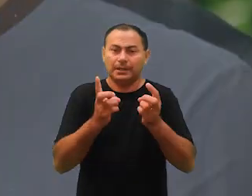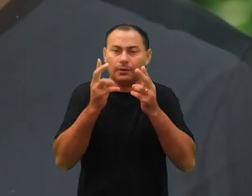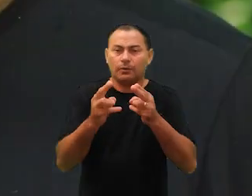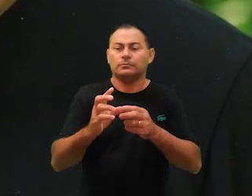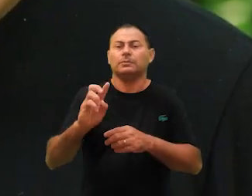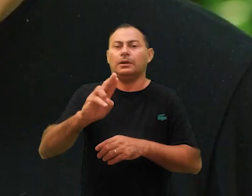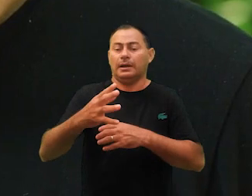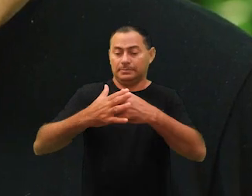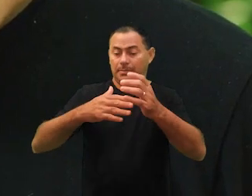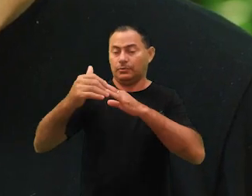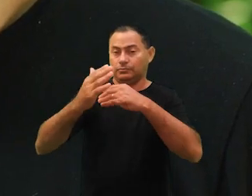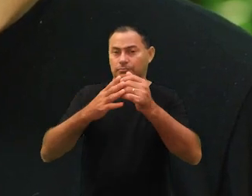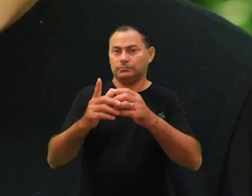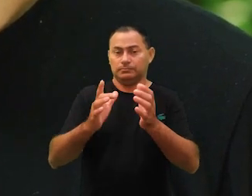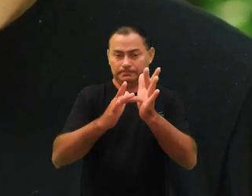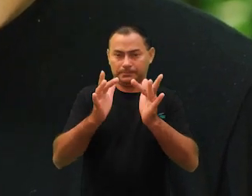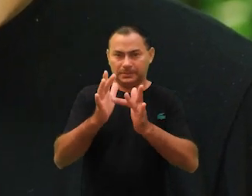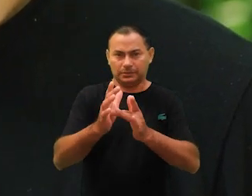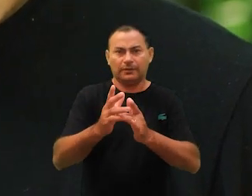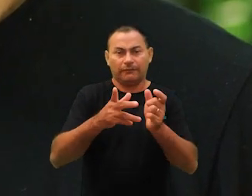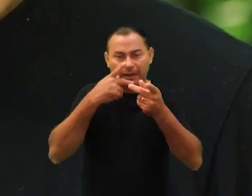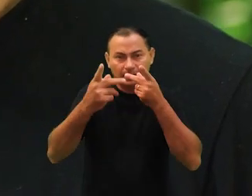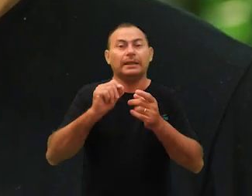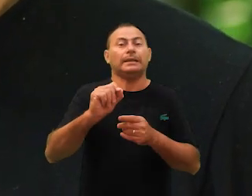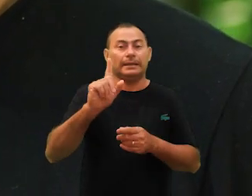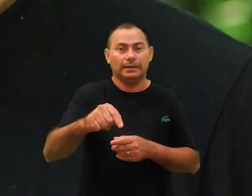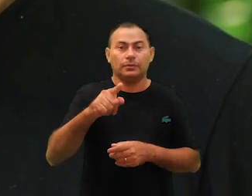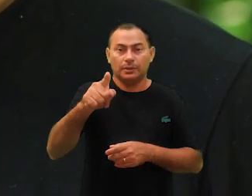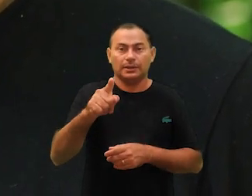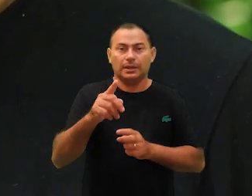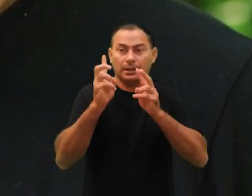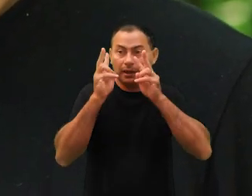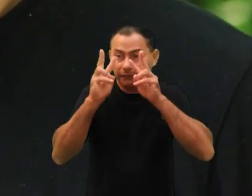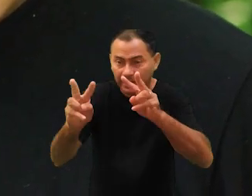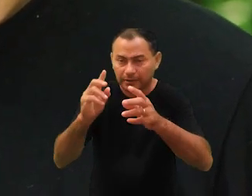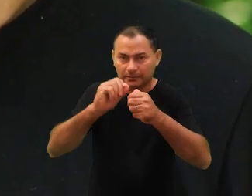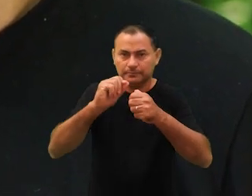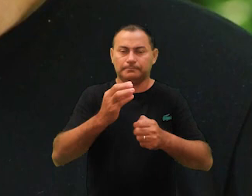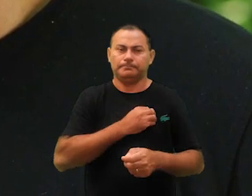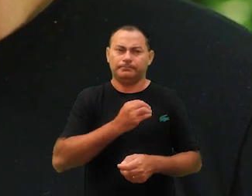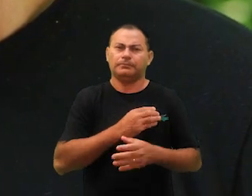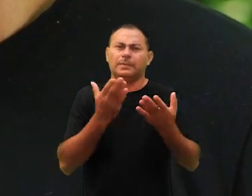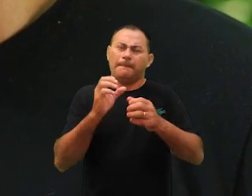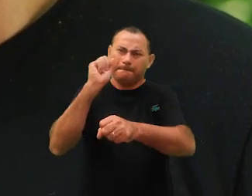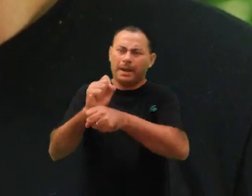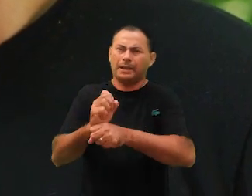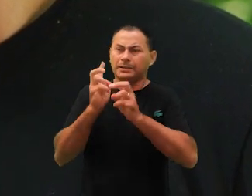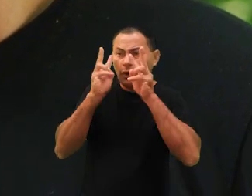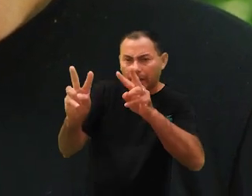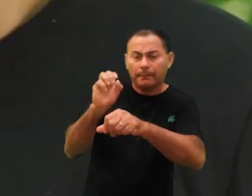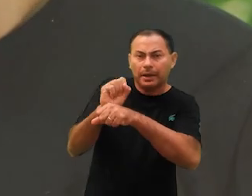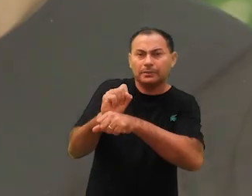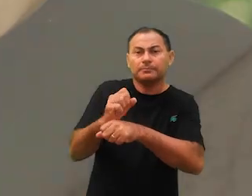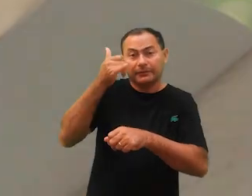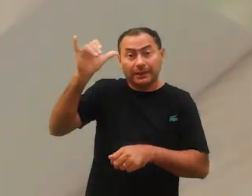esquerdo. O mesmo se aplica às suas mãos. O que Jesus estava ensinando é que se o que você está olhando leva a pecar, então pare de